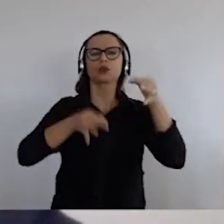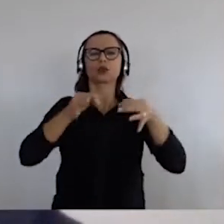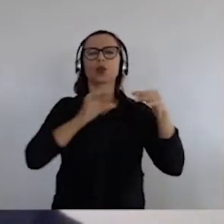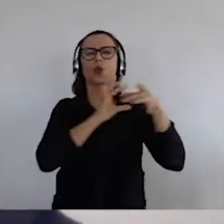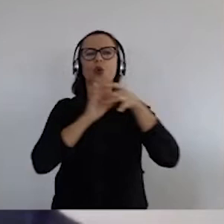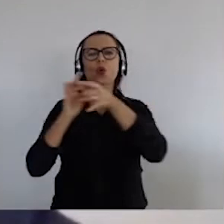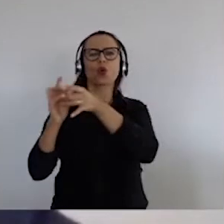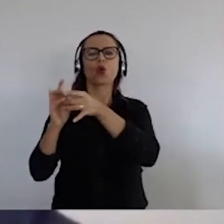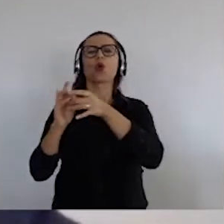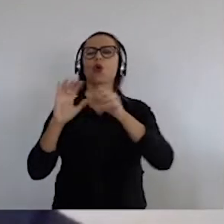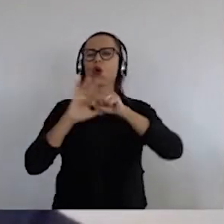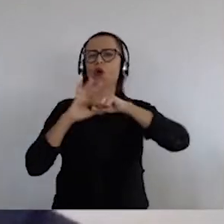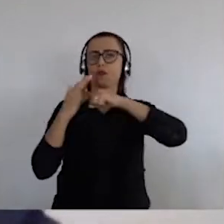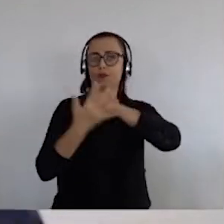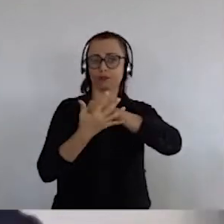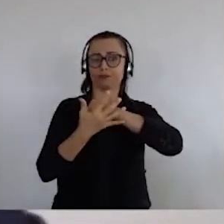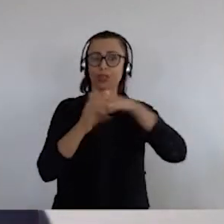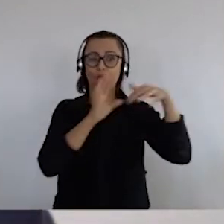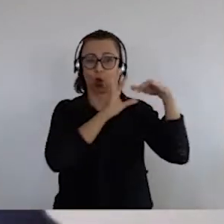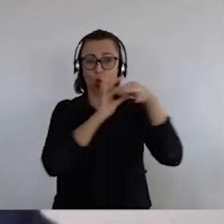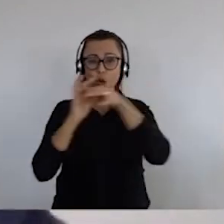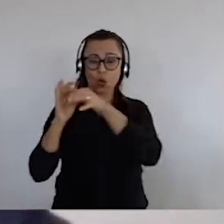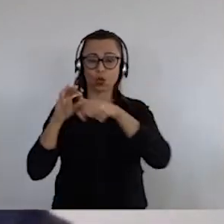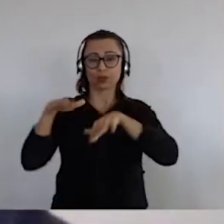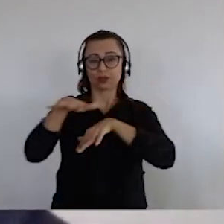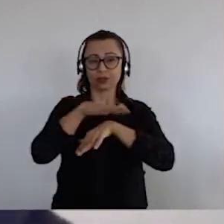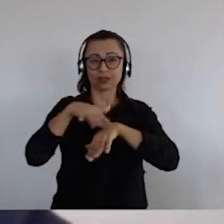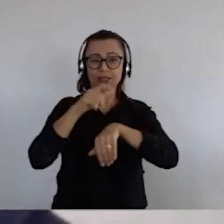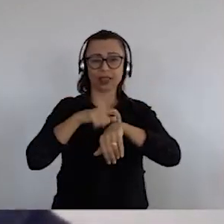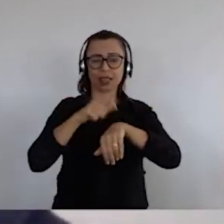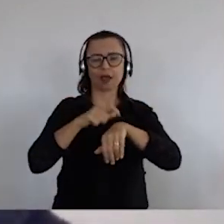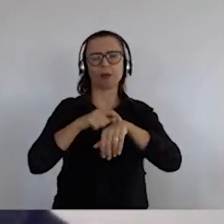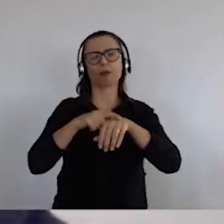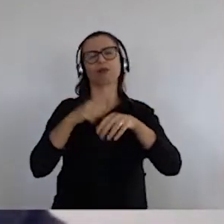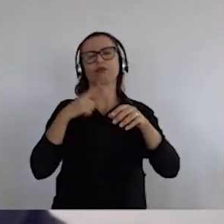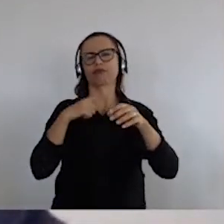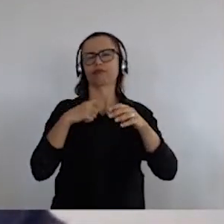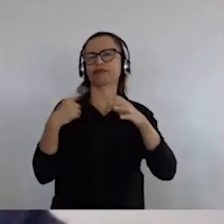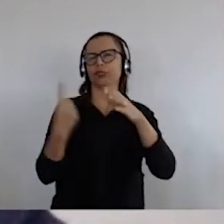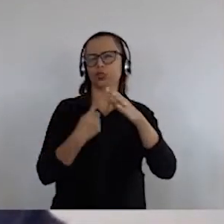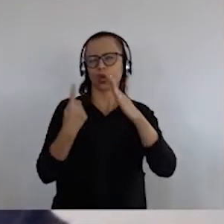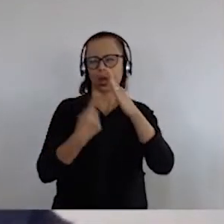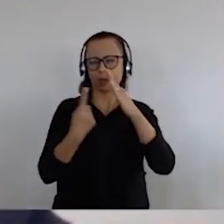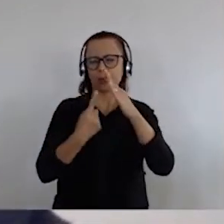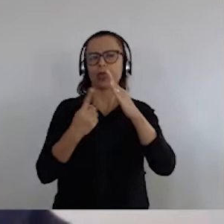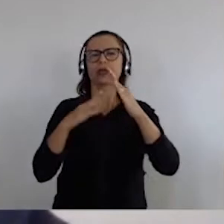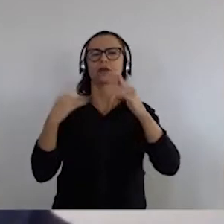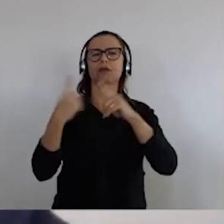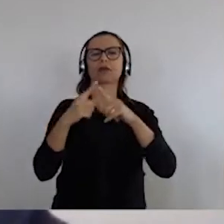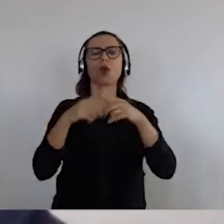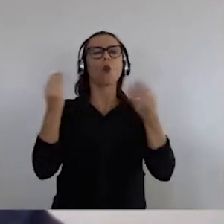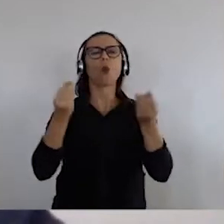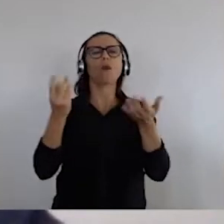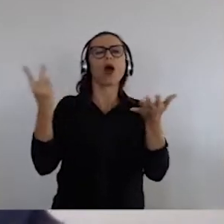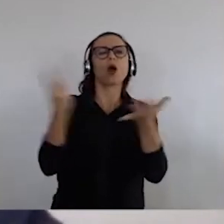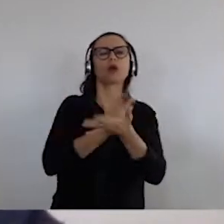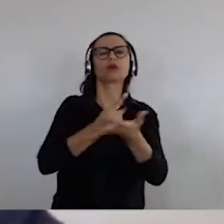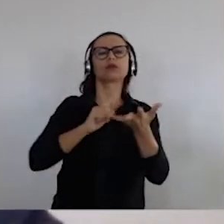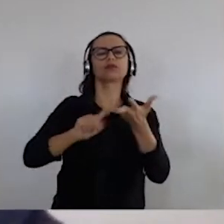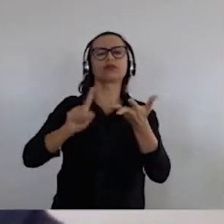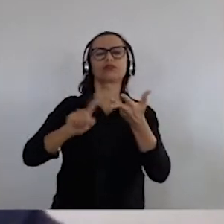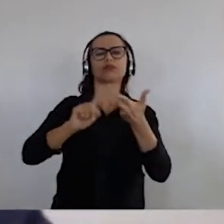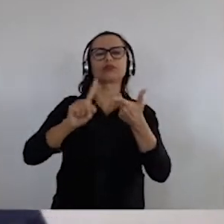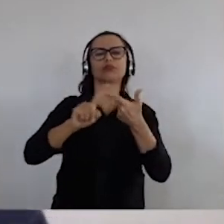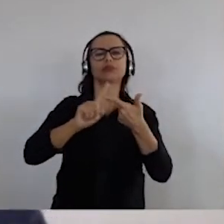da Covid-19, no contexto deste período de isolamento, suas repercussões relativamente às prerrogativas